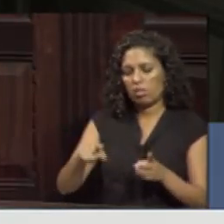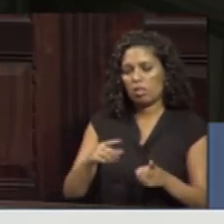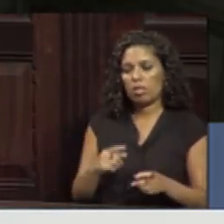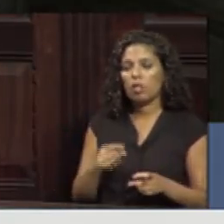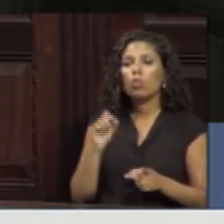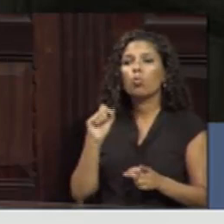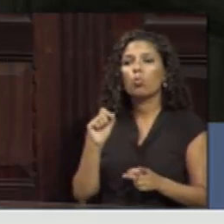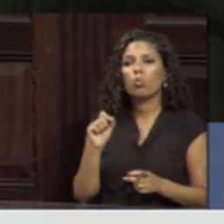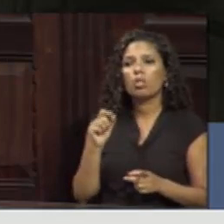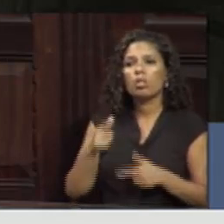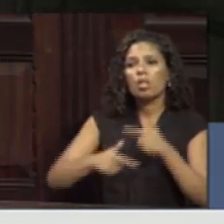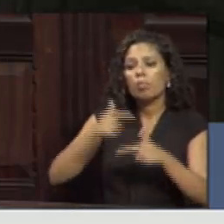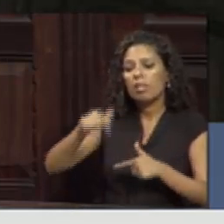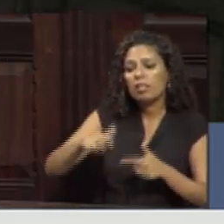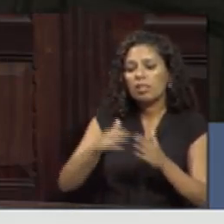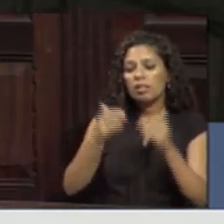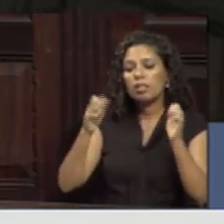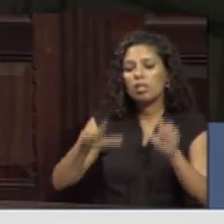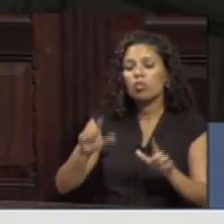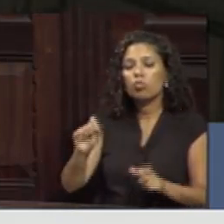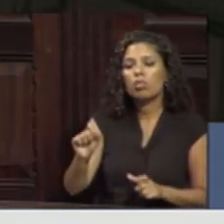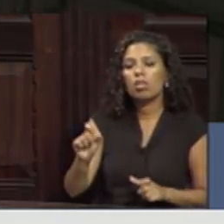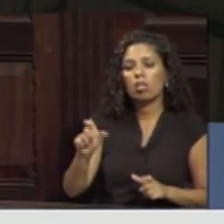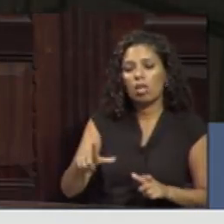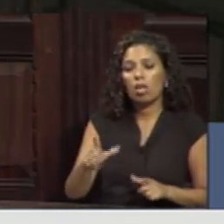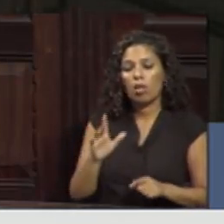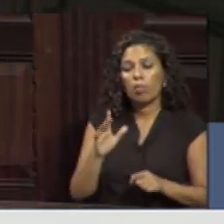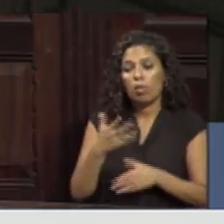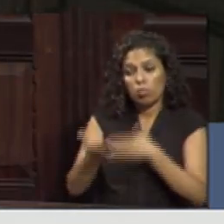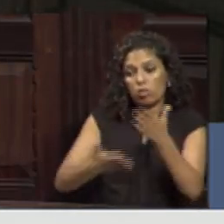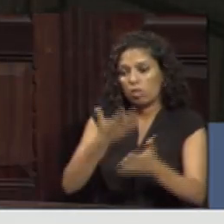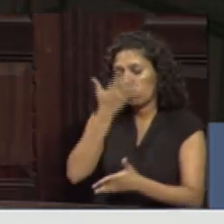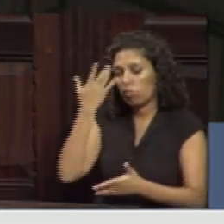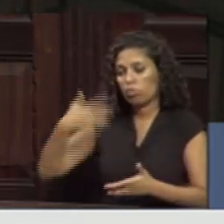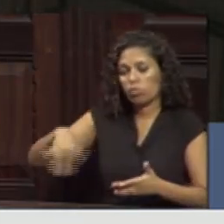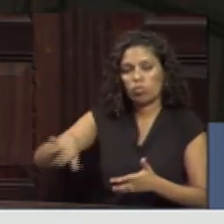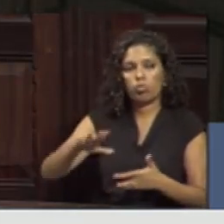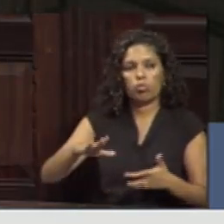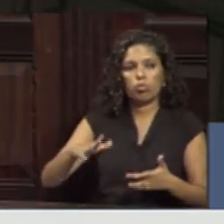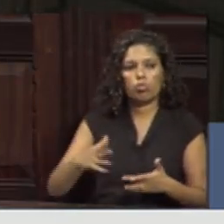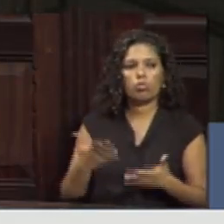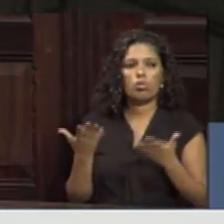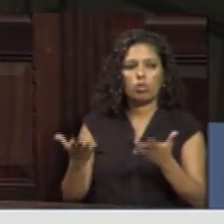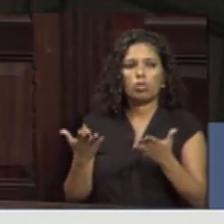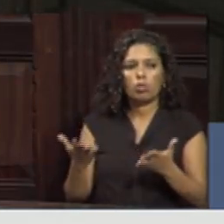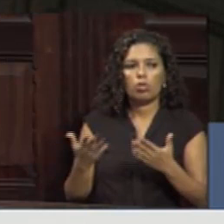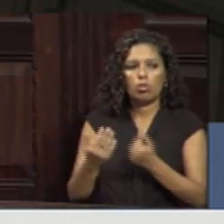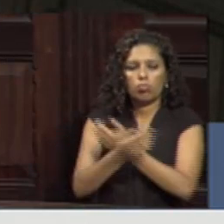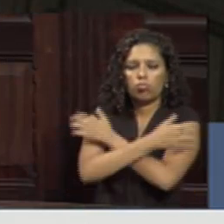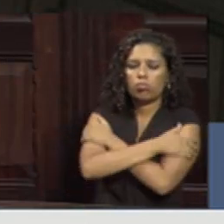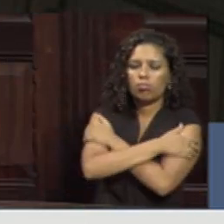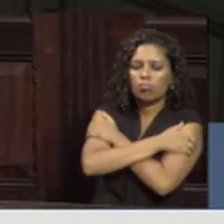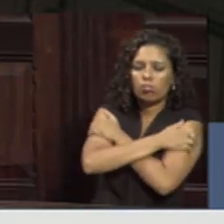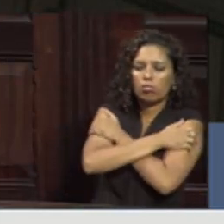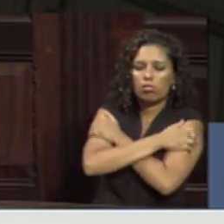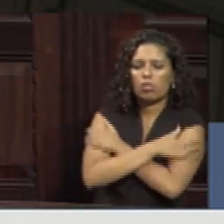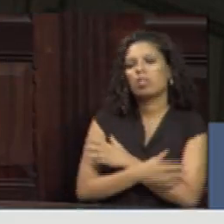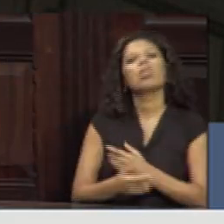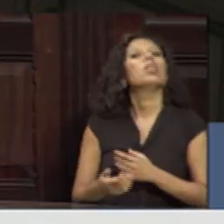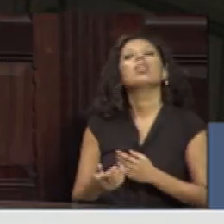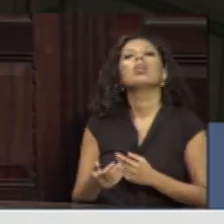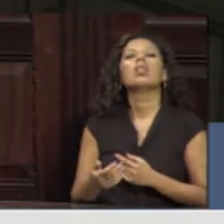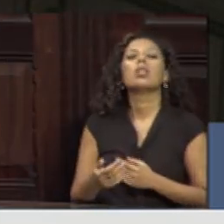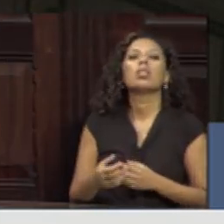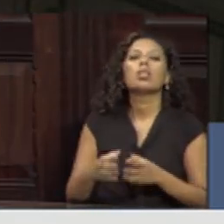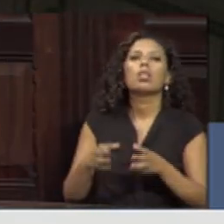pela integridade de todos os cariocas e fluminenses. E eu queria, ao encerrar, senhor presidente, deixar aqui meu abraço carinhoso e solidário